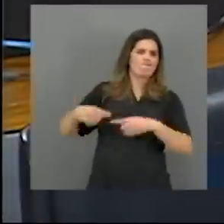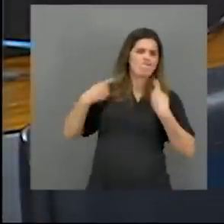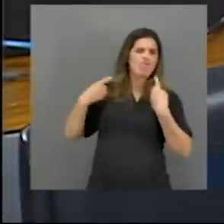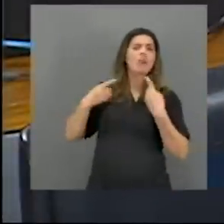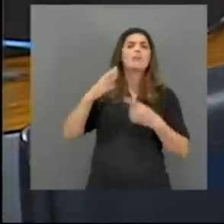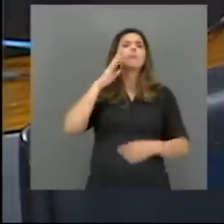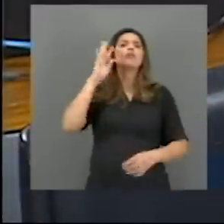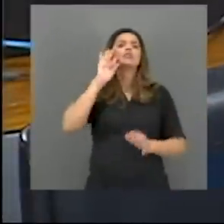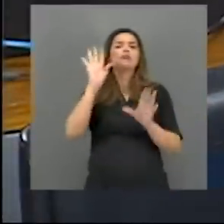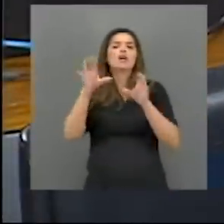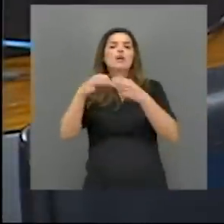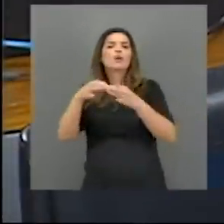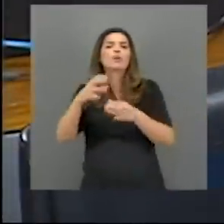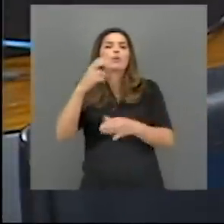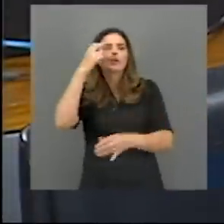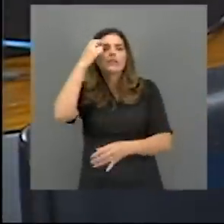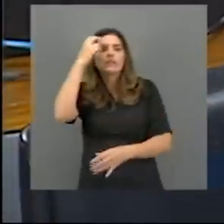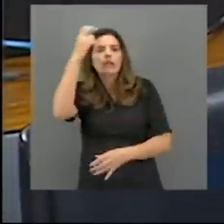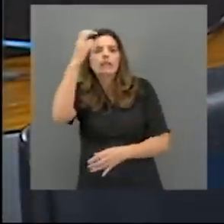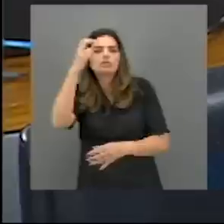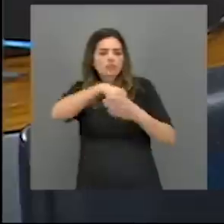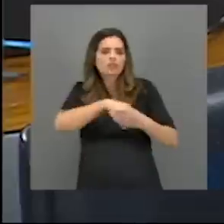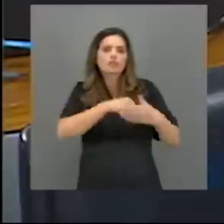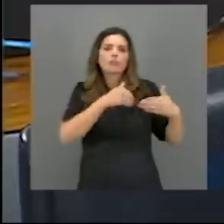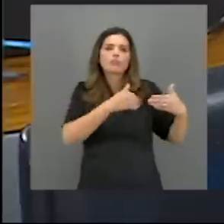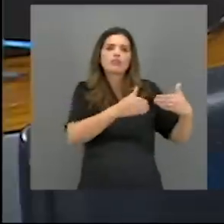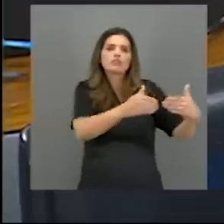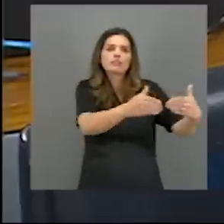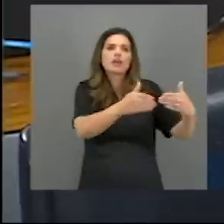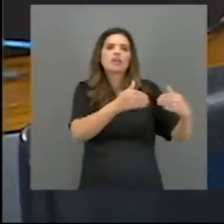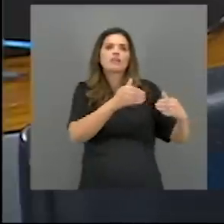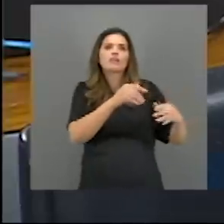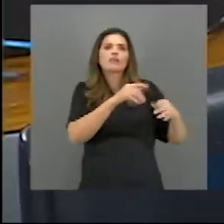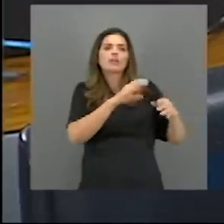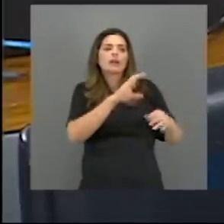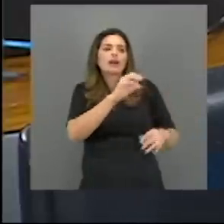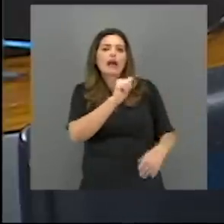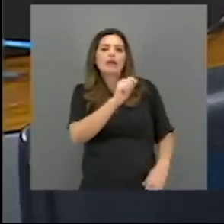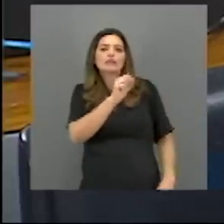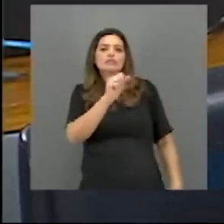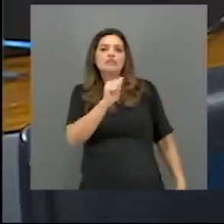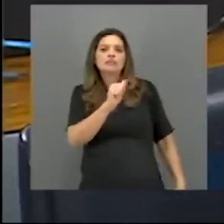de inteligência no mais político dos ministérios, que é o Ministério da Casa Civil. Seria